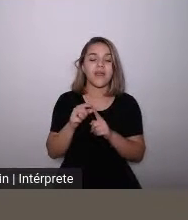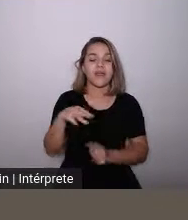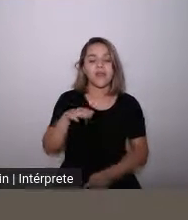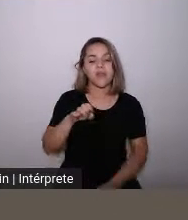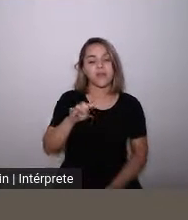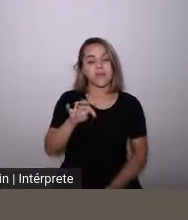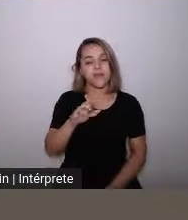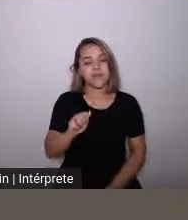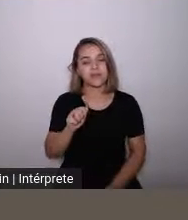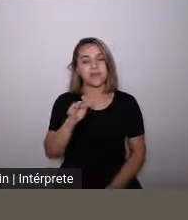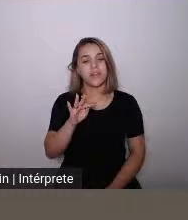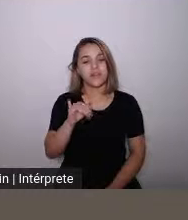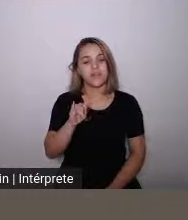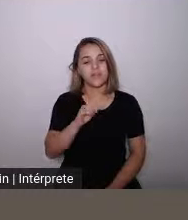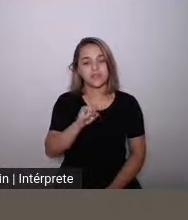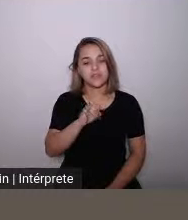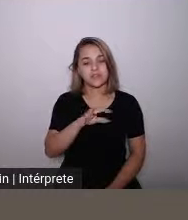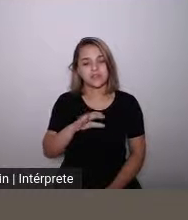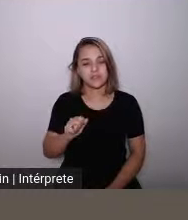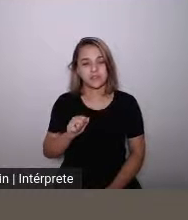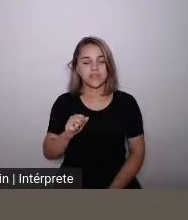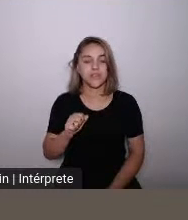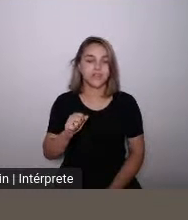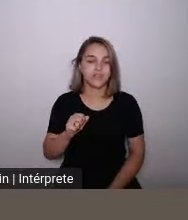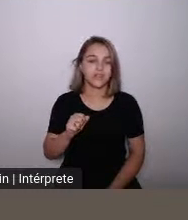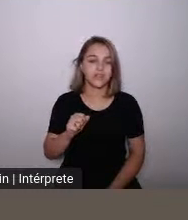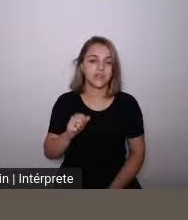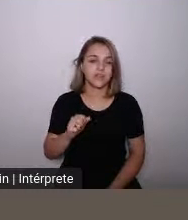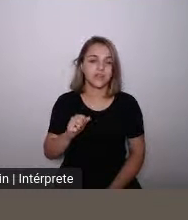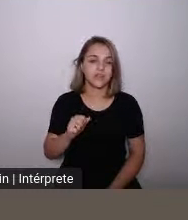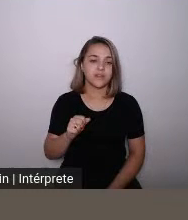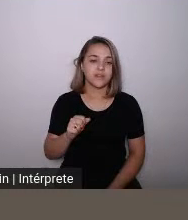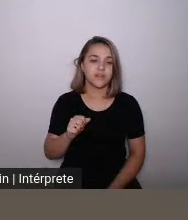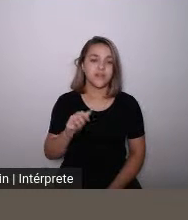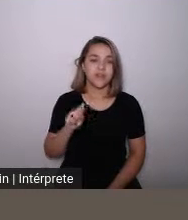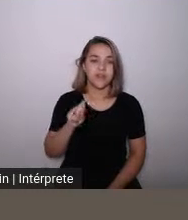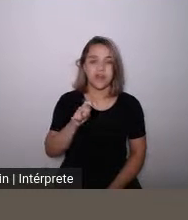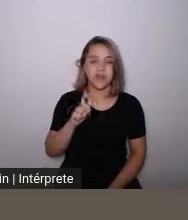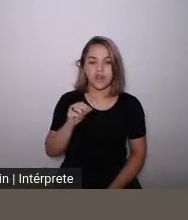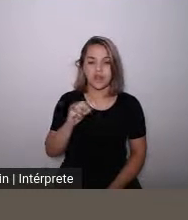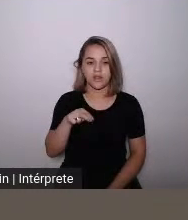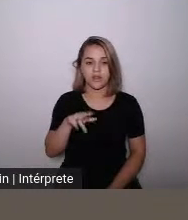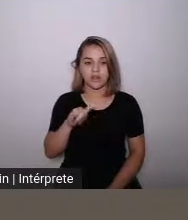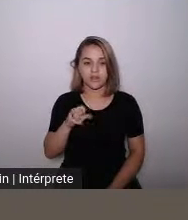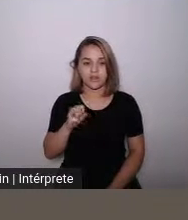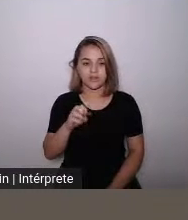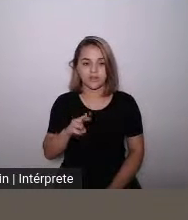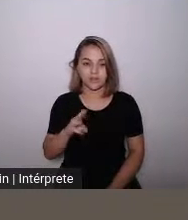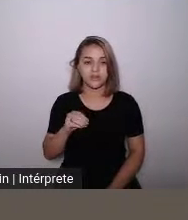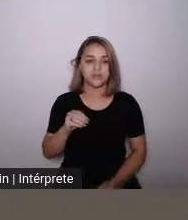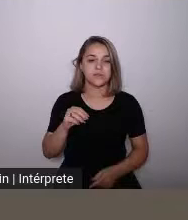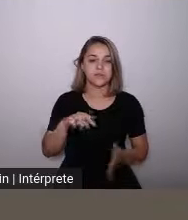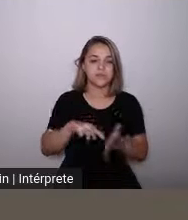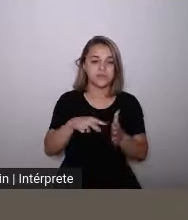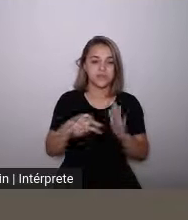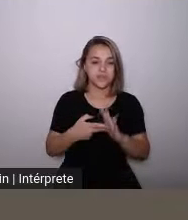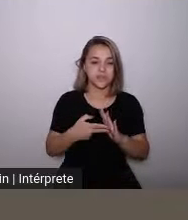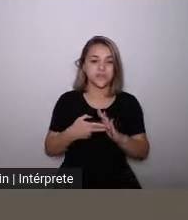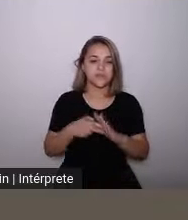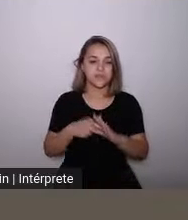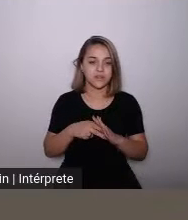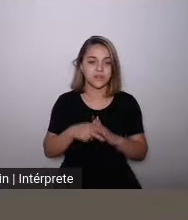passadas. Em síntese, diz Poggioli, o agonismo significa sacrifício e consagração, uma